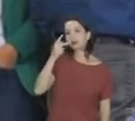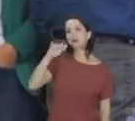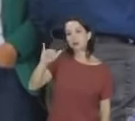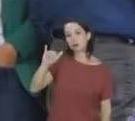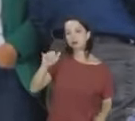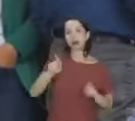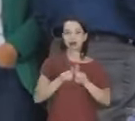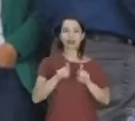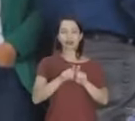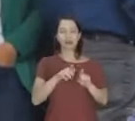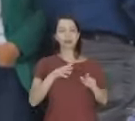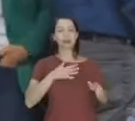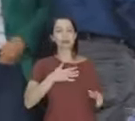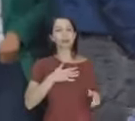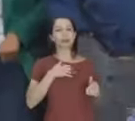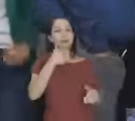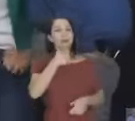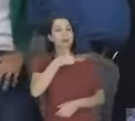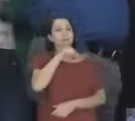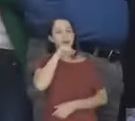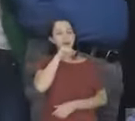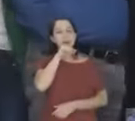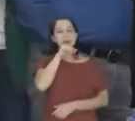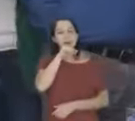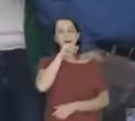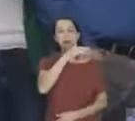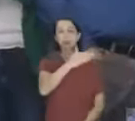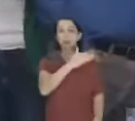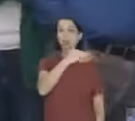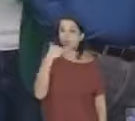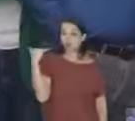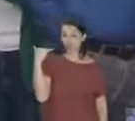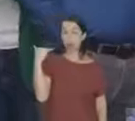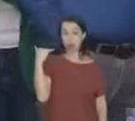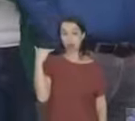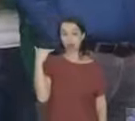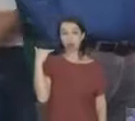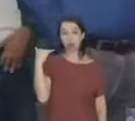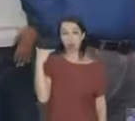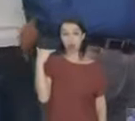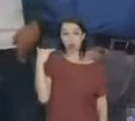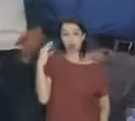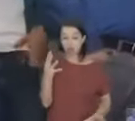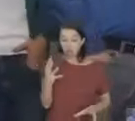que morreu é uma das quase 700 mil vítimas da Covid,